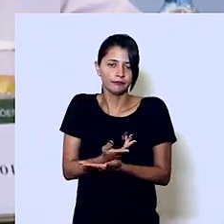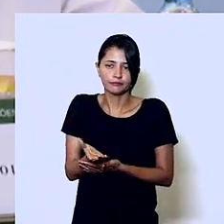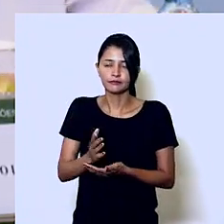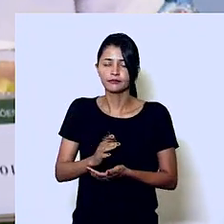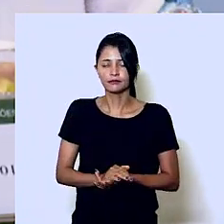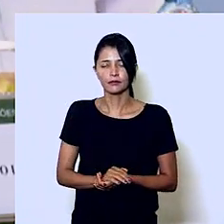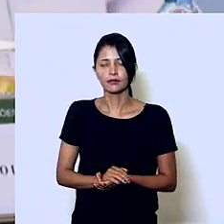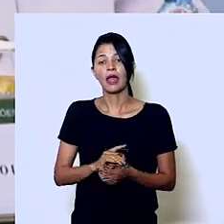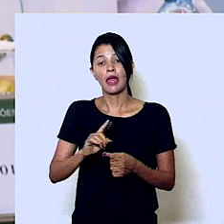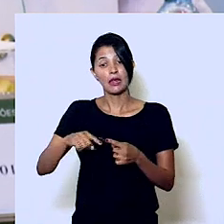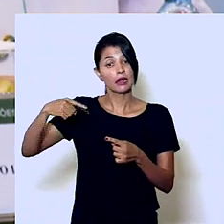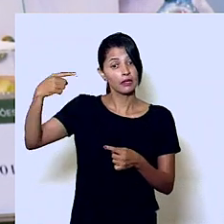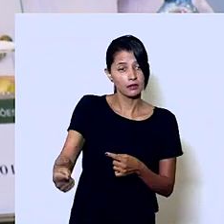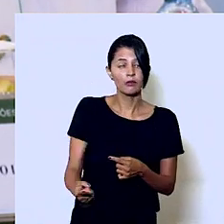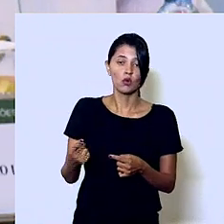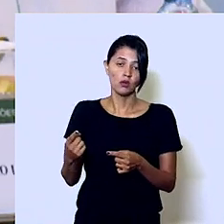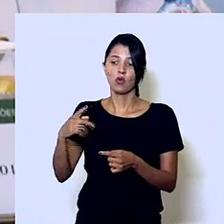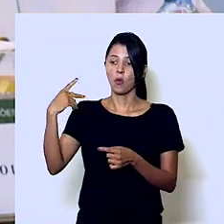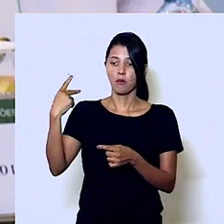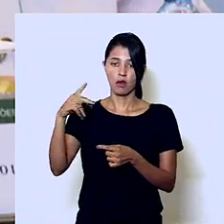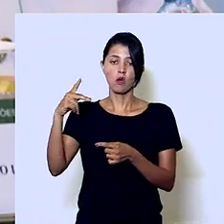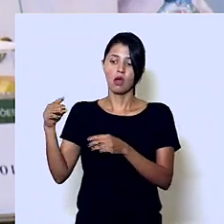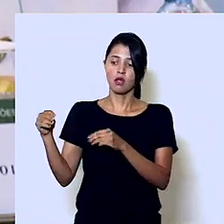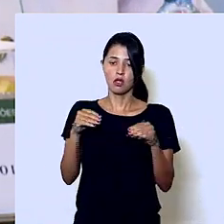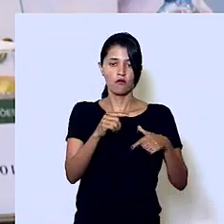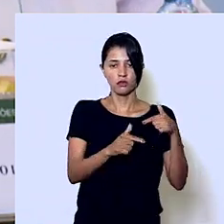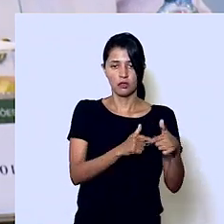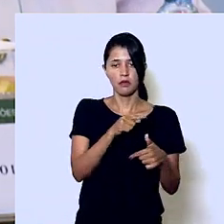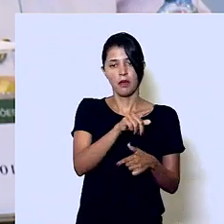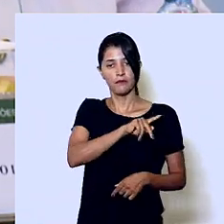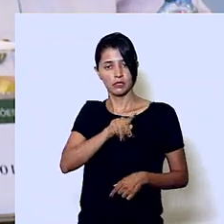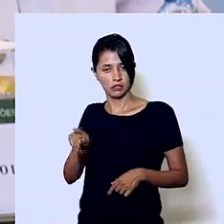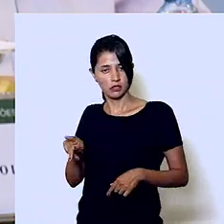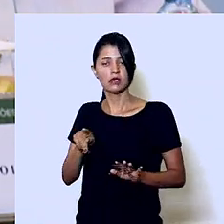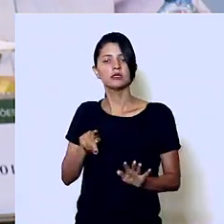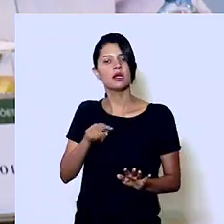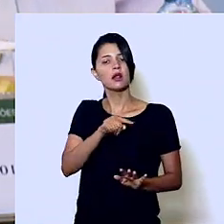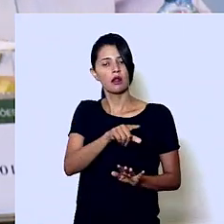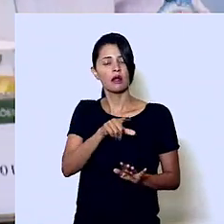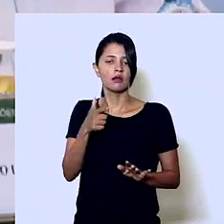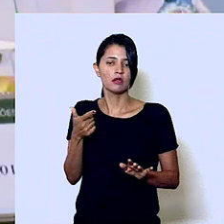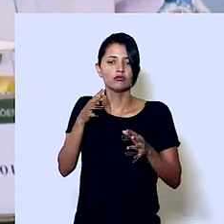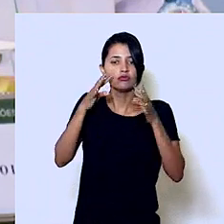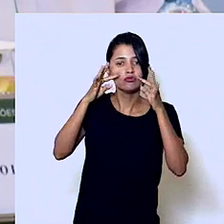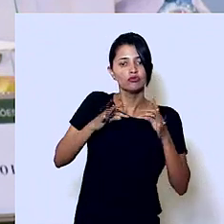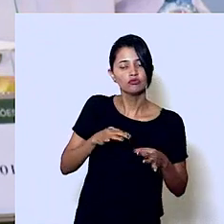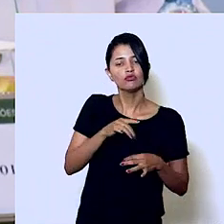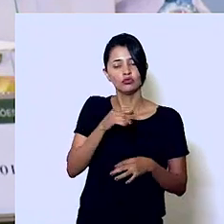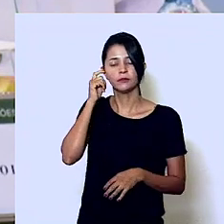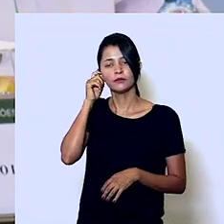de Paraguai, fui para trabalhar na presidência, onde eu fui testemunha, e quero relatar aqui uma